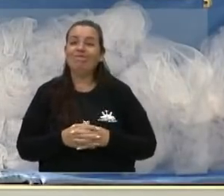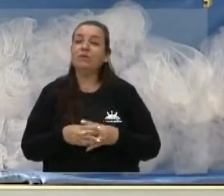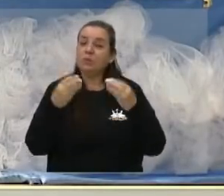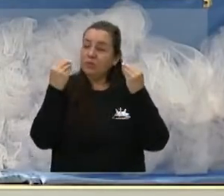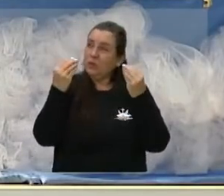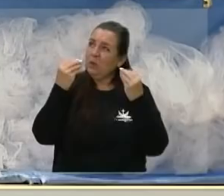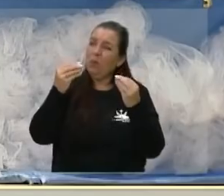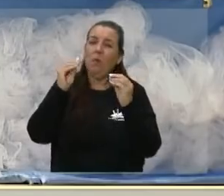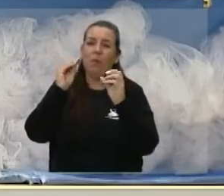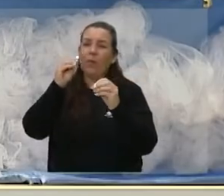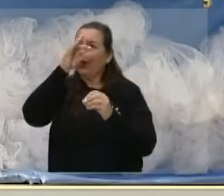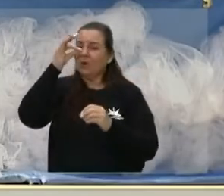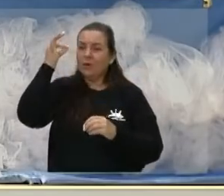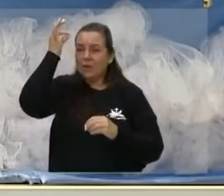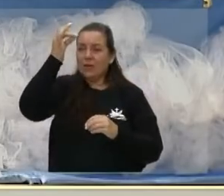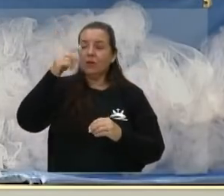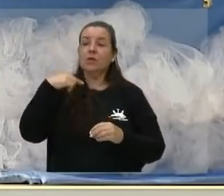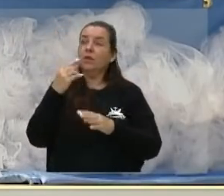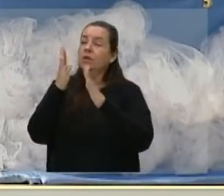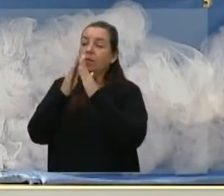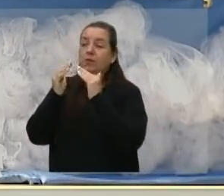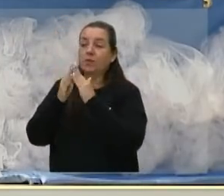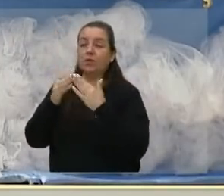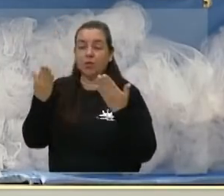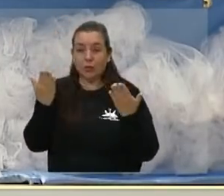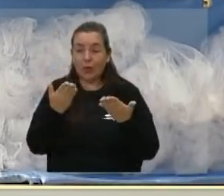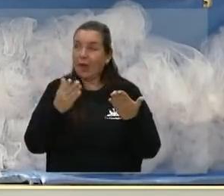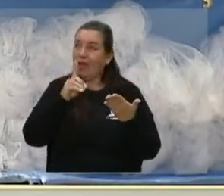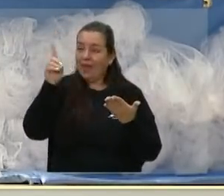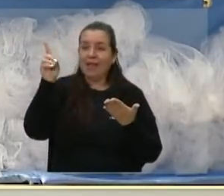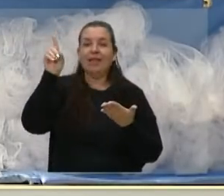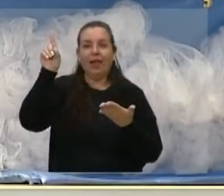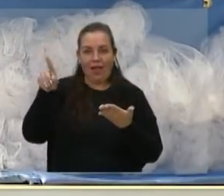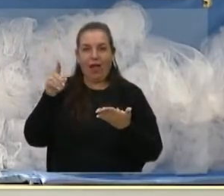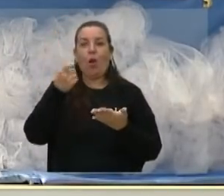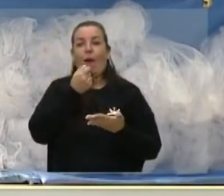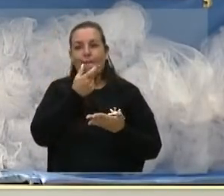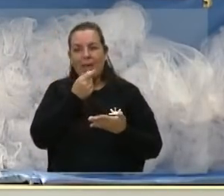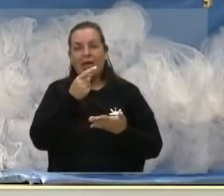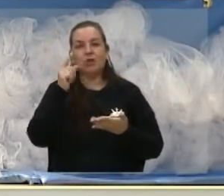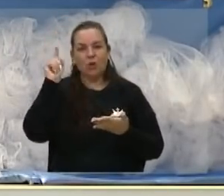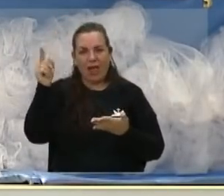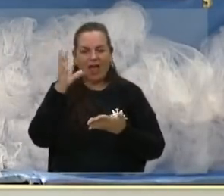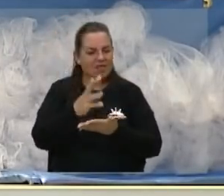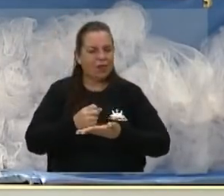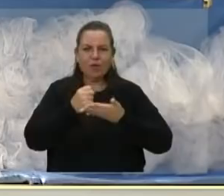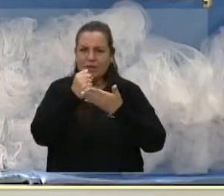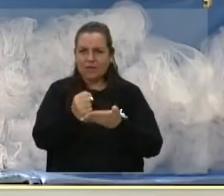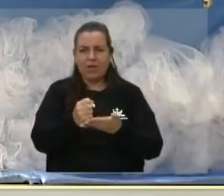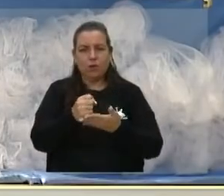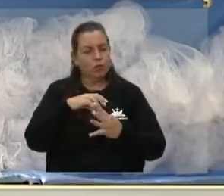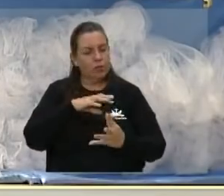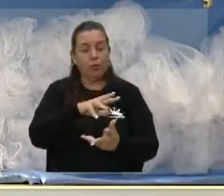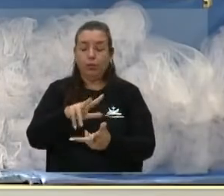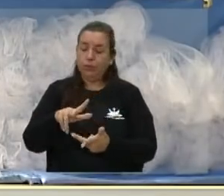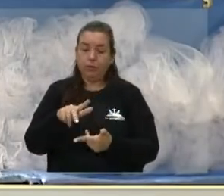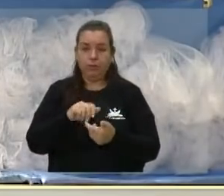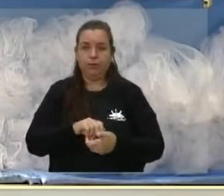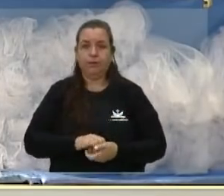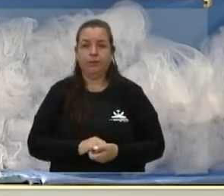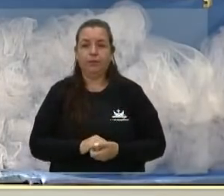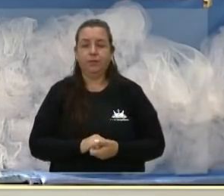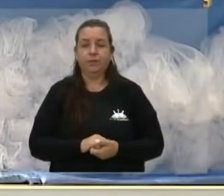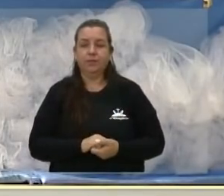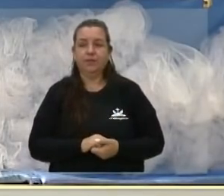o espírito santo que estamos pedindo ele é o remédio é a salvação do mundo meu